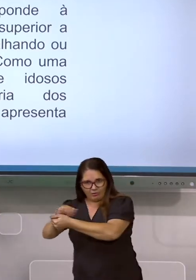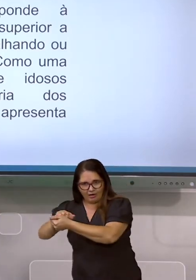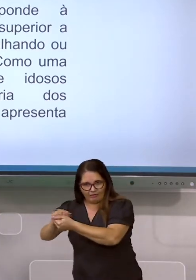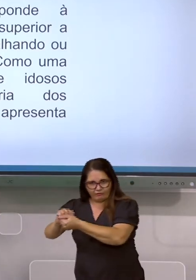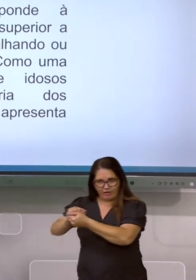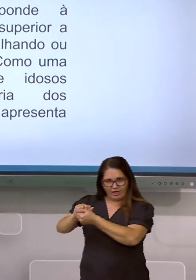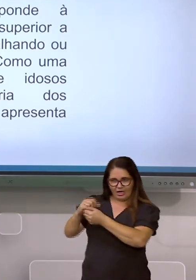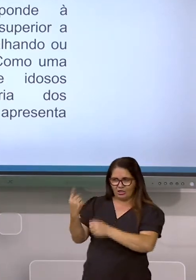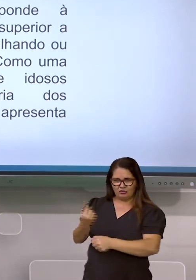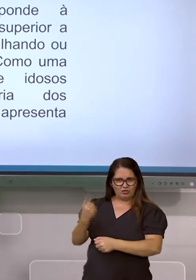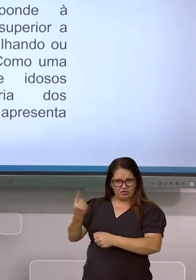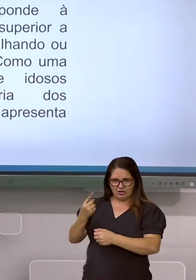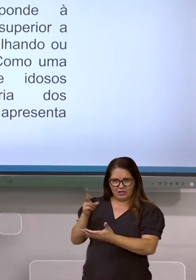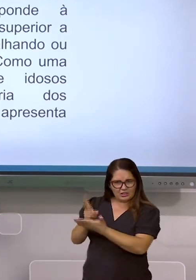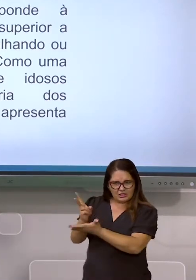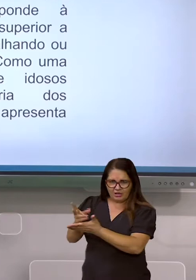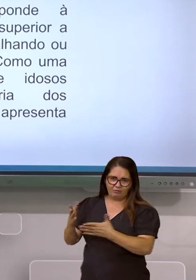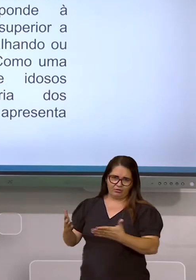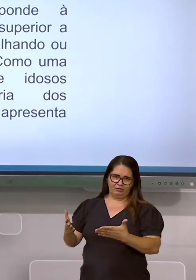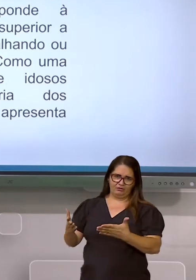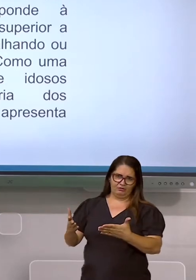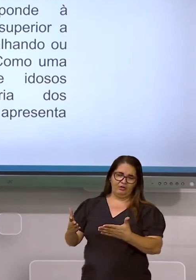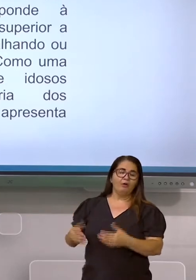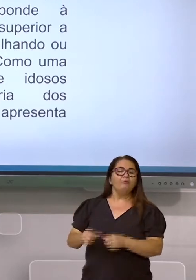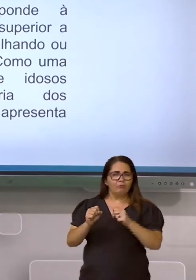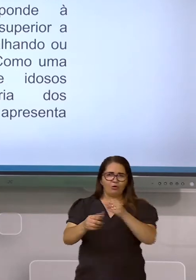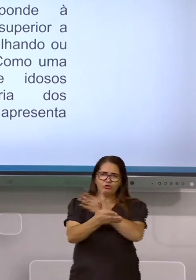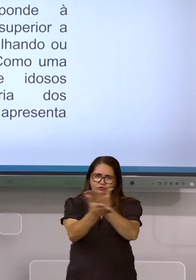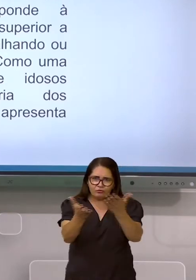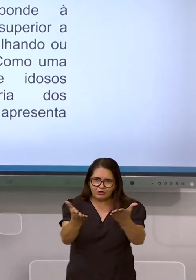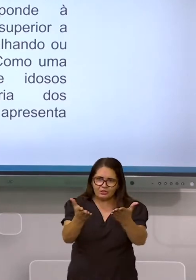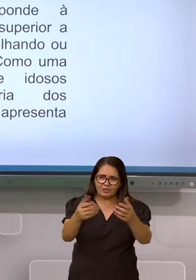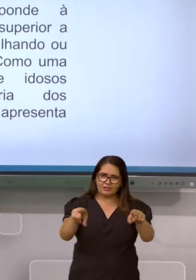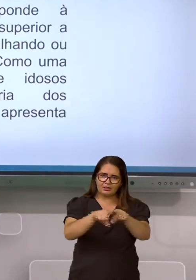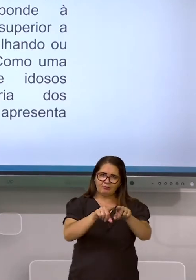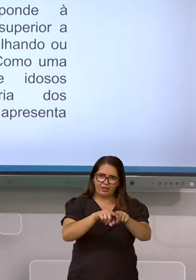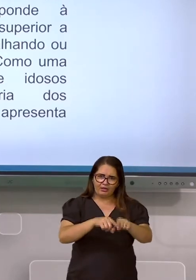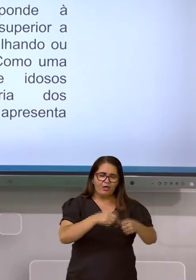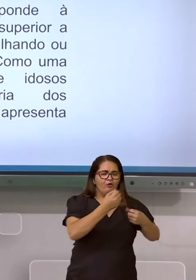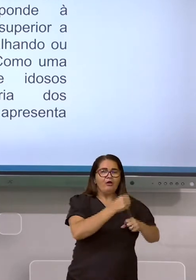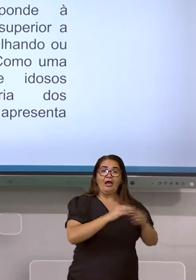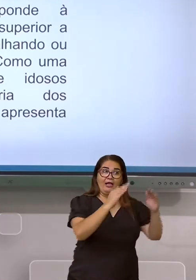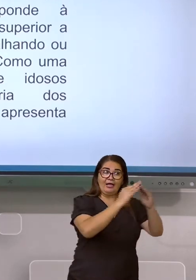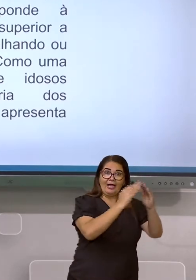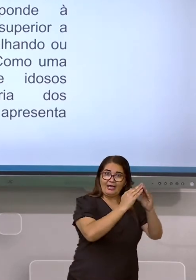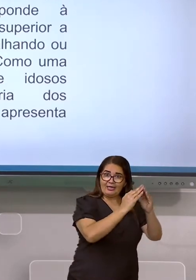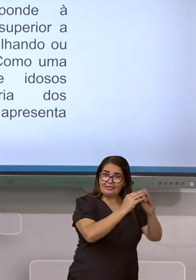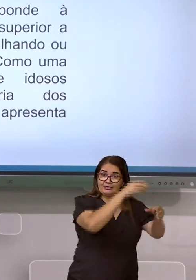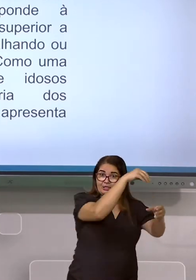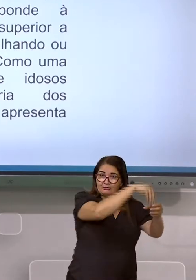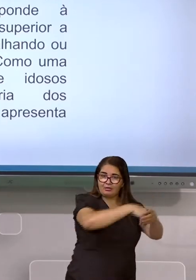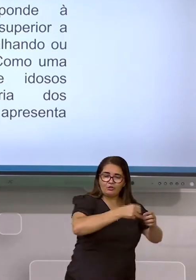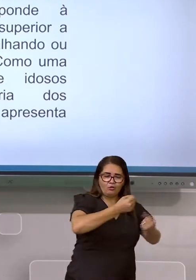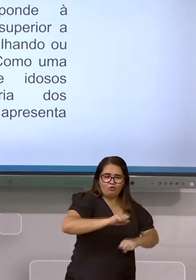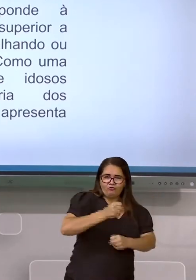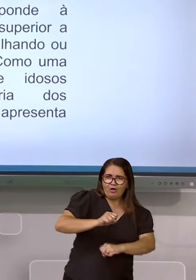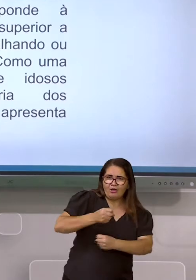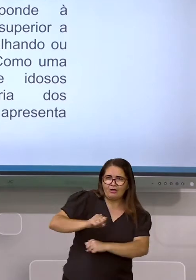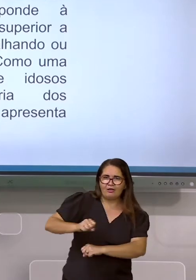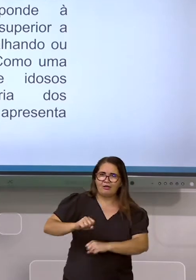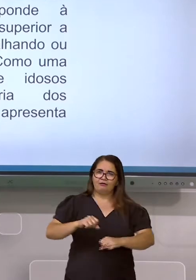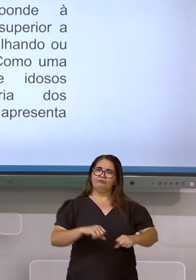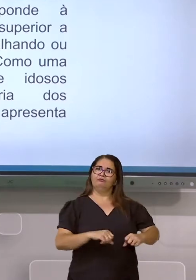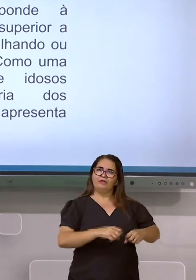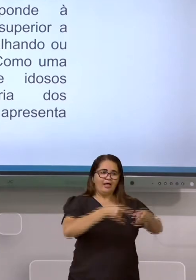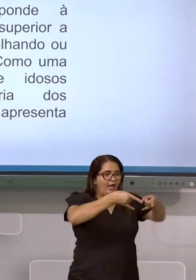da mamãe ou de uma outra pessoa, porque é mais velho. Nós precisamos trabalhar junto aí, tá